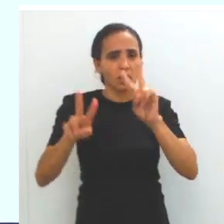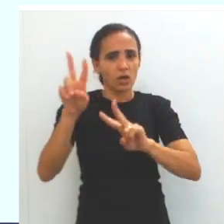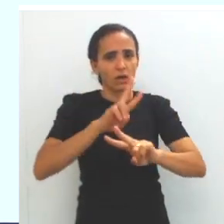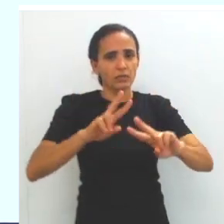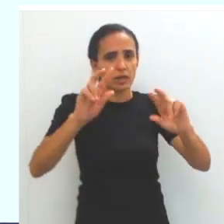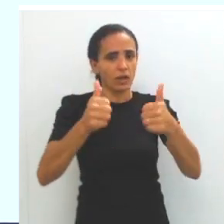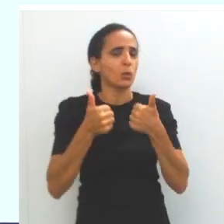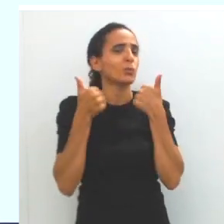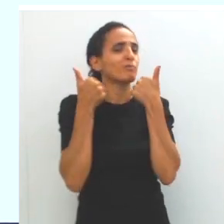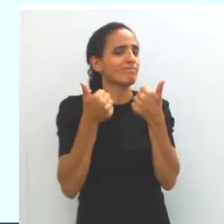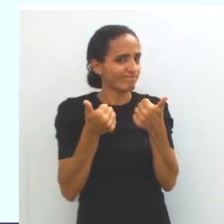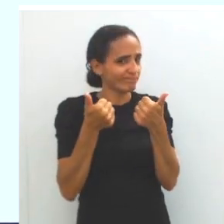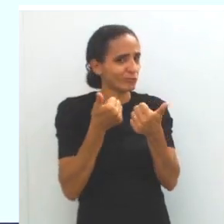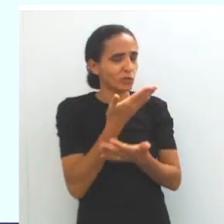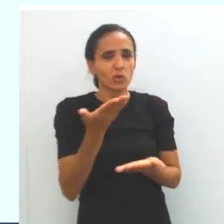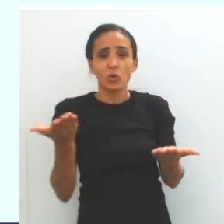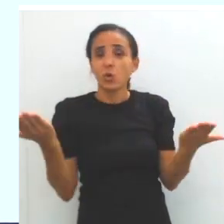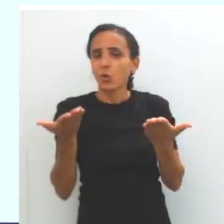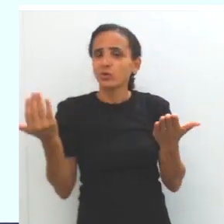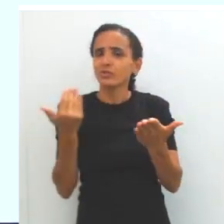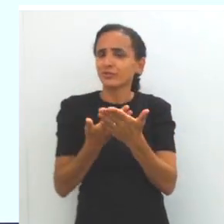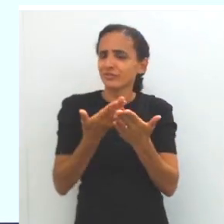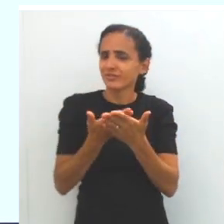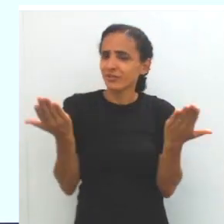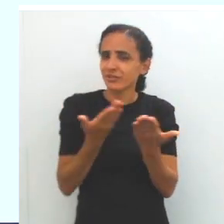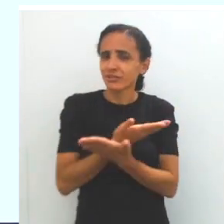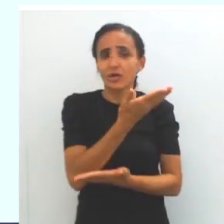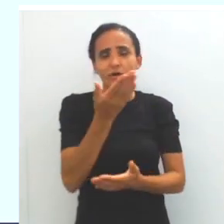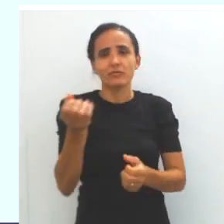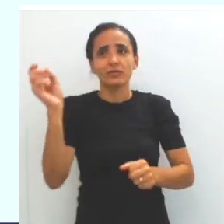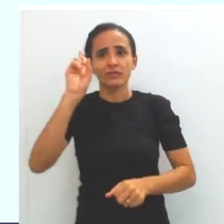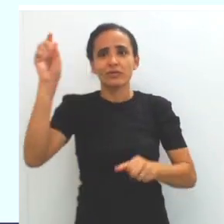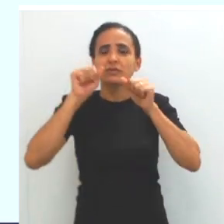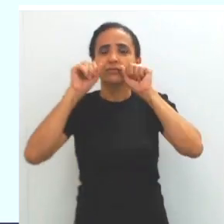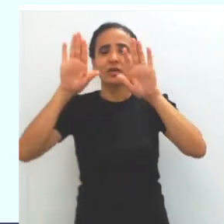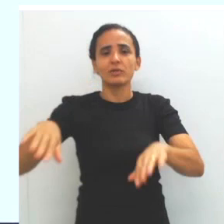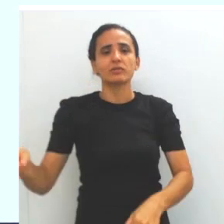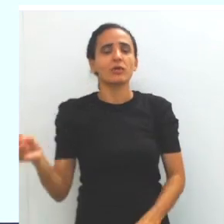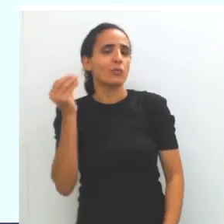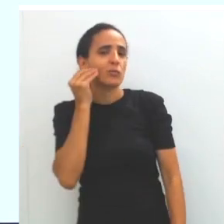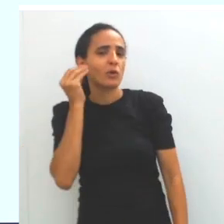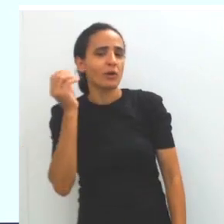e os resultados são excelentes. Ok? Por hoje é só.